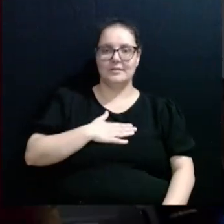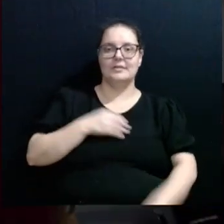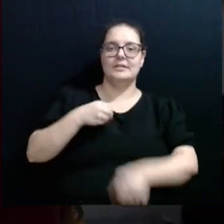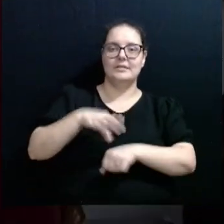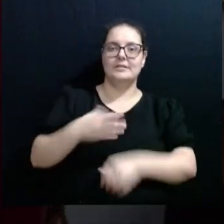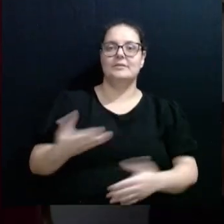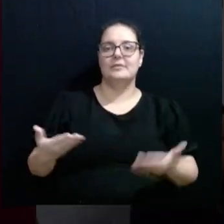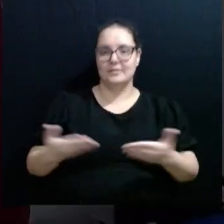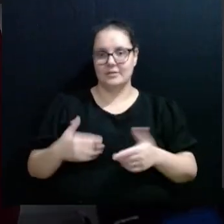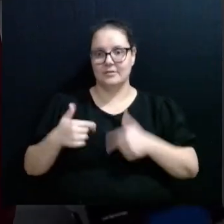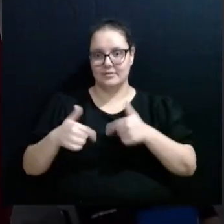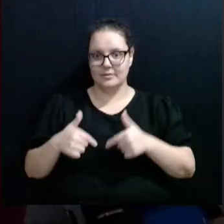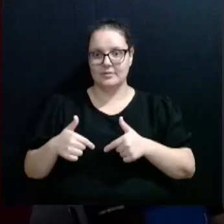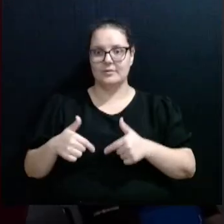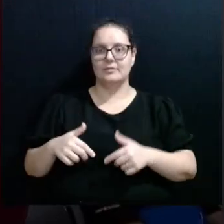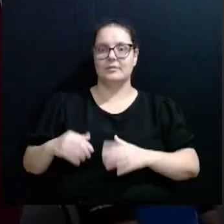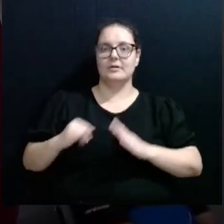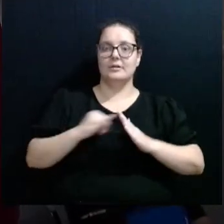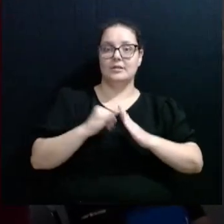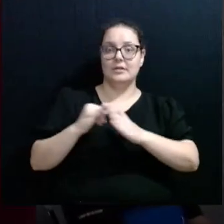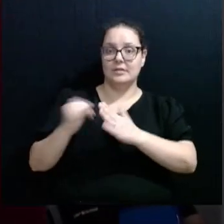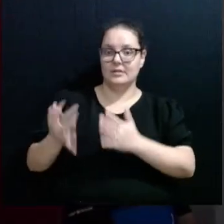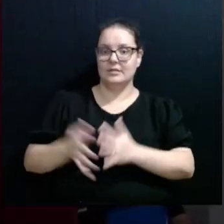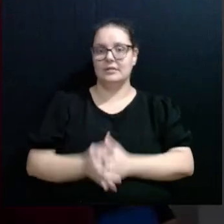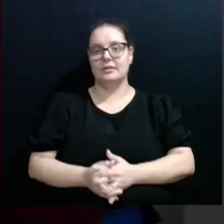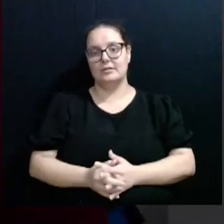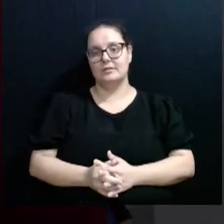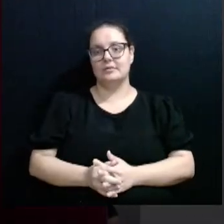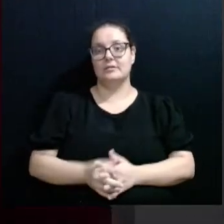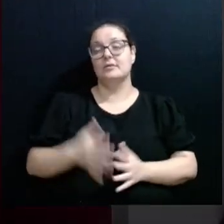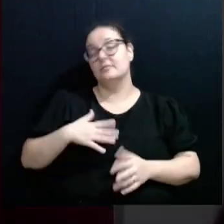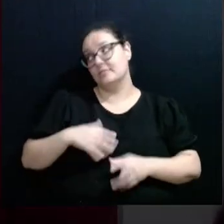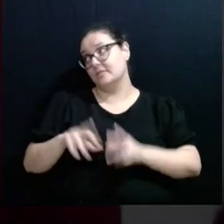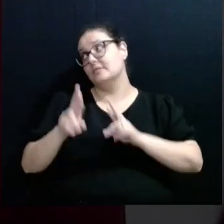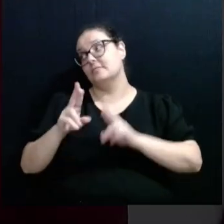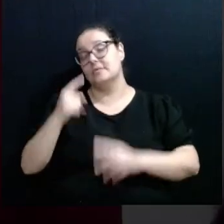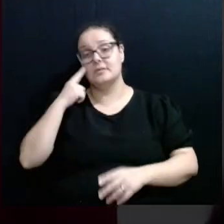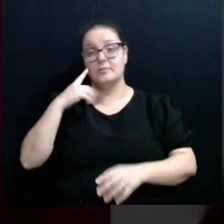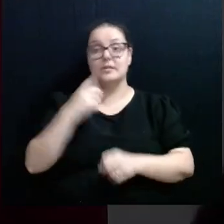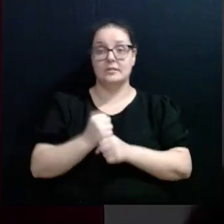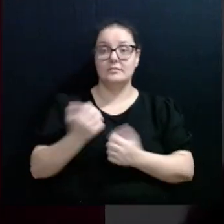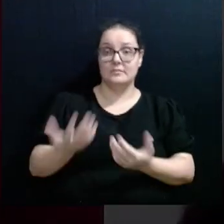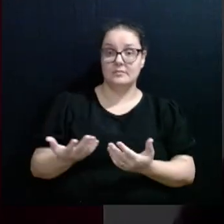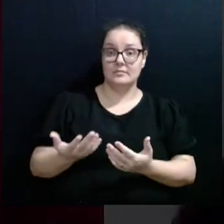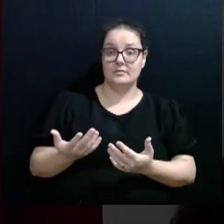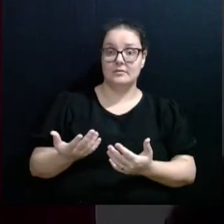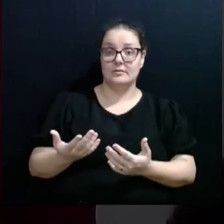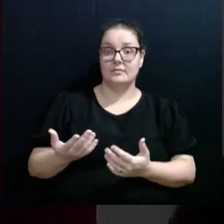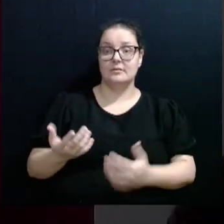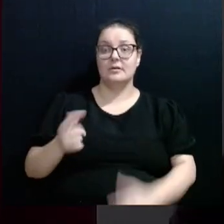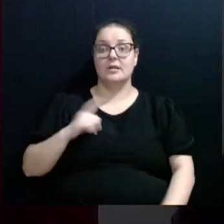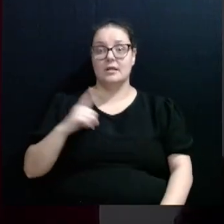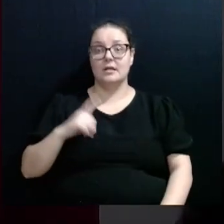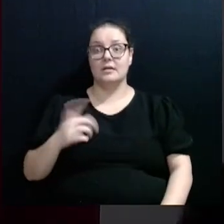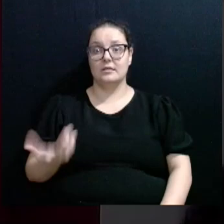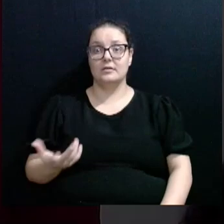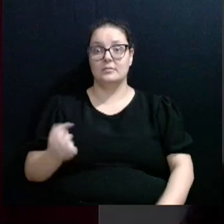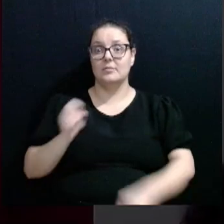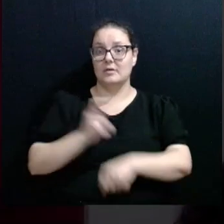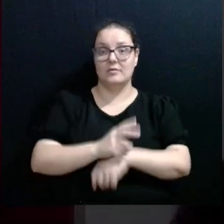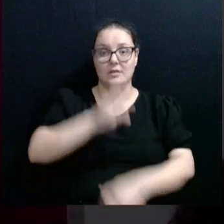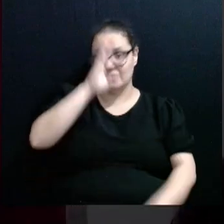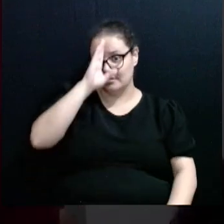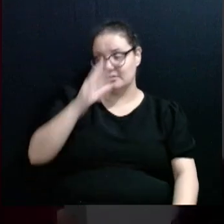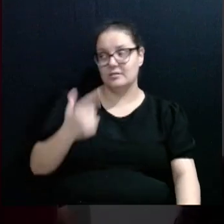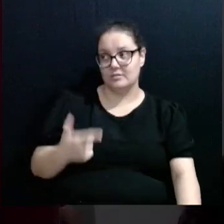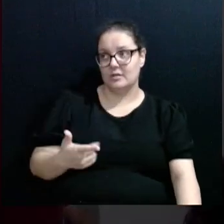no setor imobiliário. E assim, a minha expectativa em geral eu não tenho uma vaga direta. Acredito que qualquer